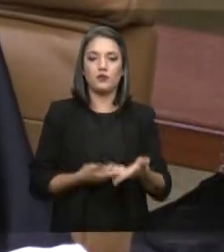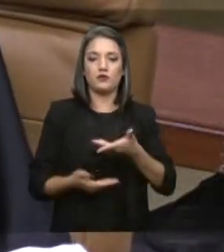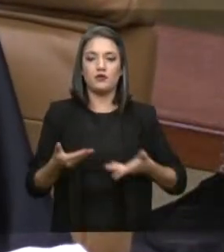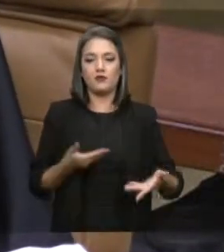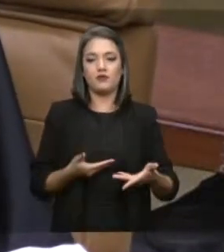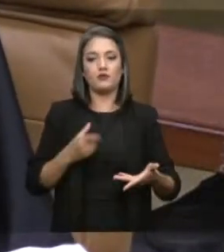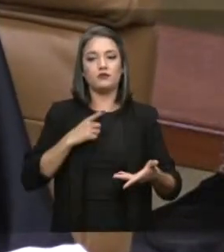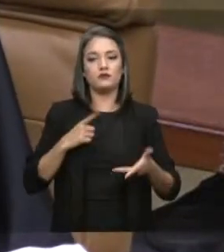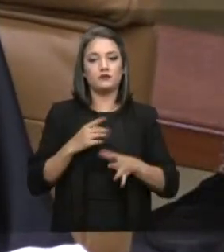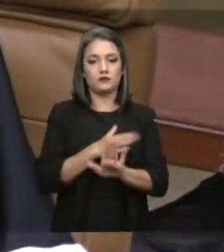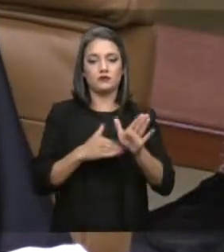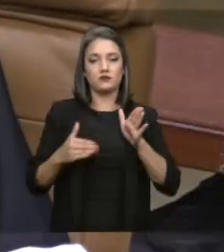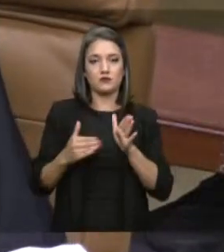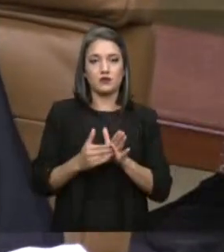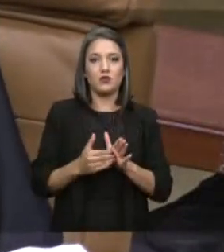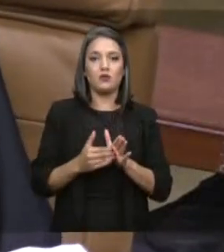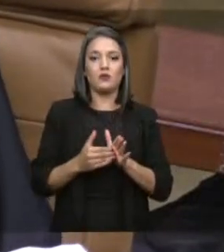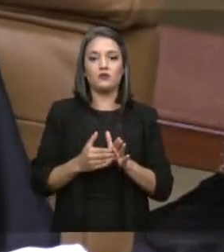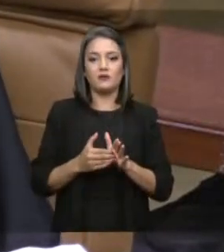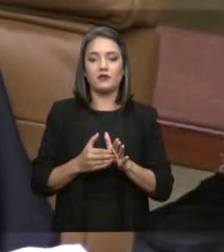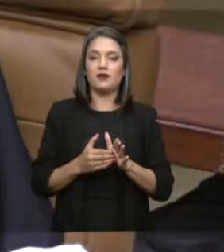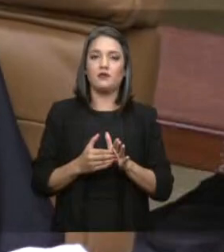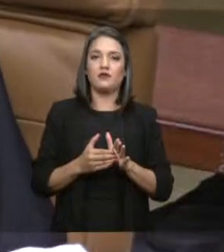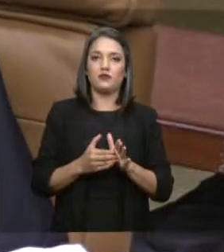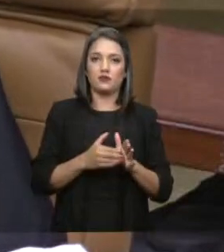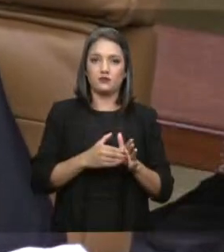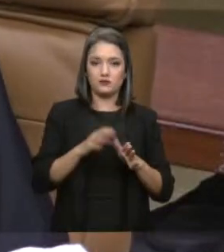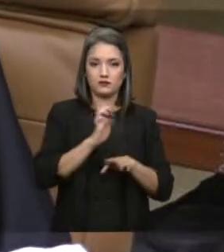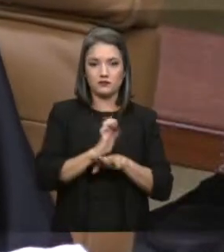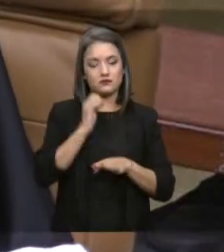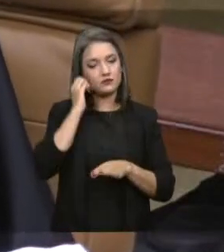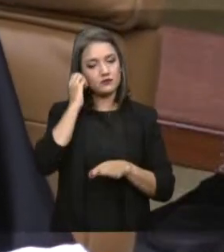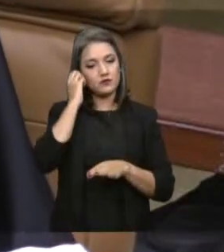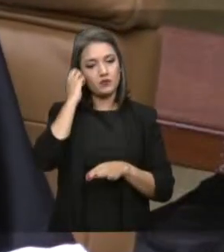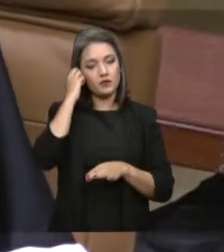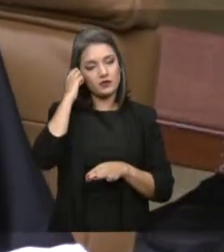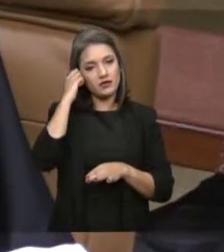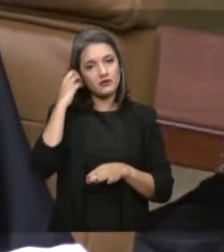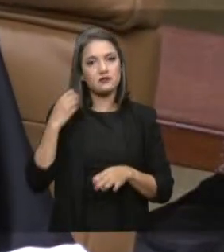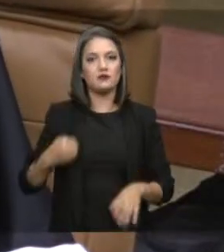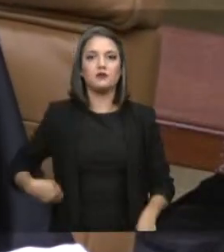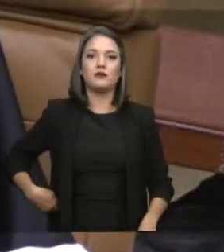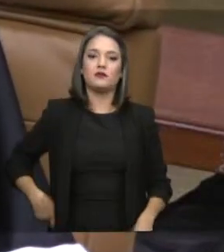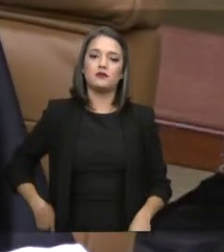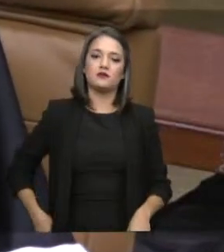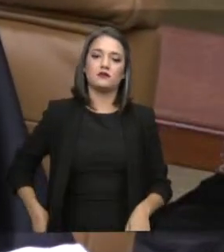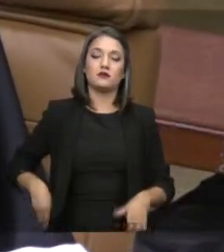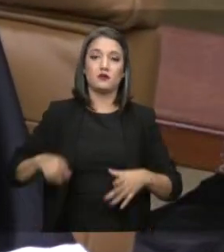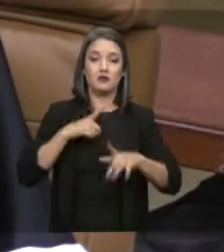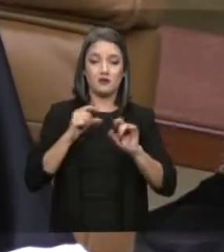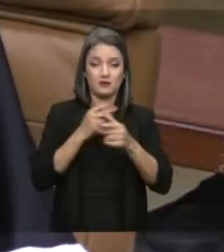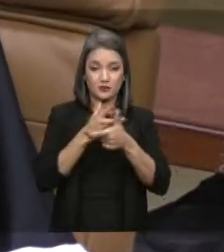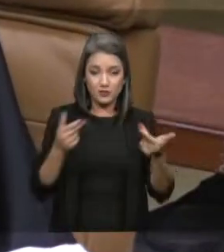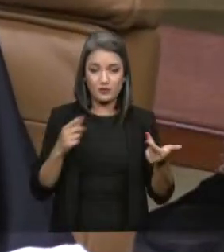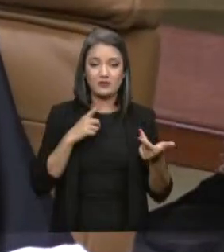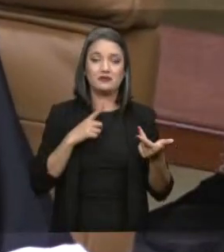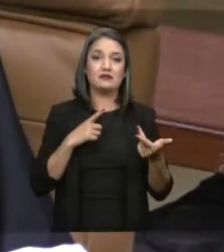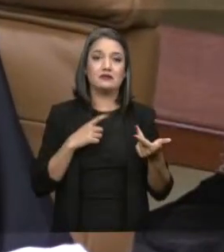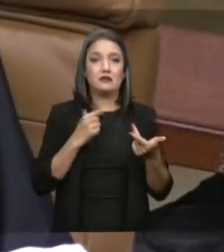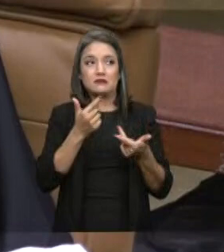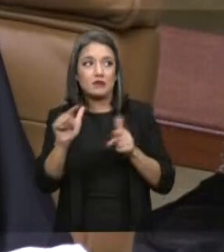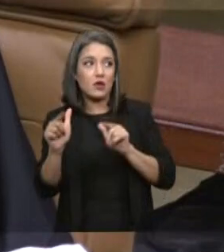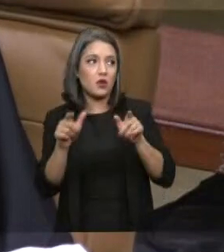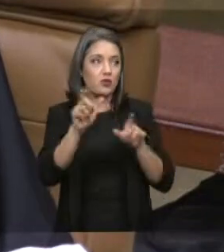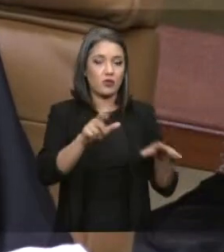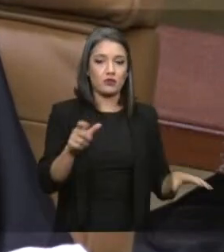todos os seus entes rechaçando-se a centralização em um ou outro em